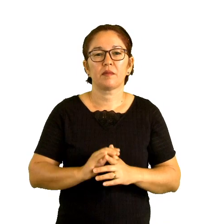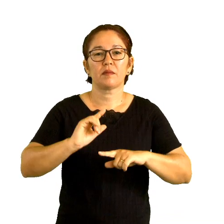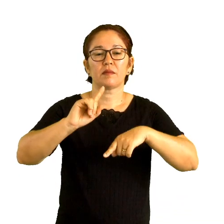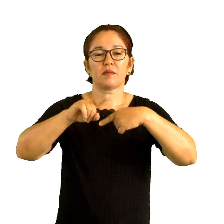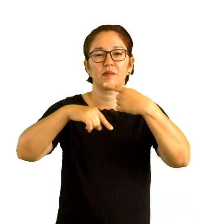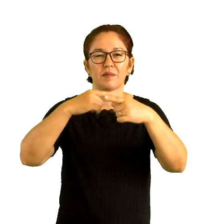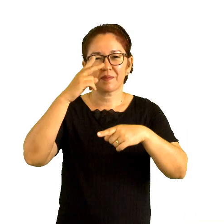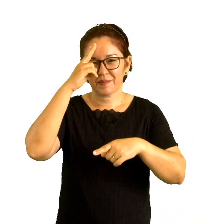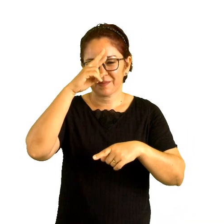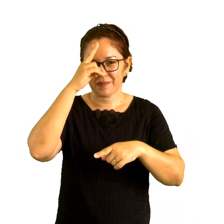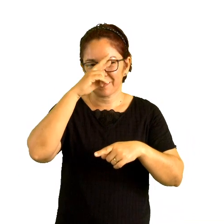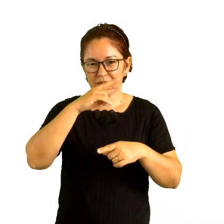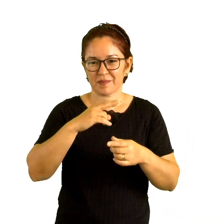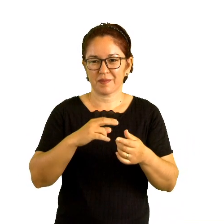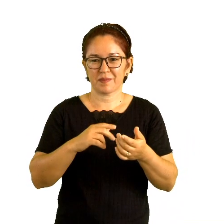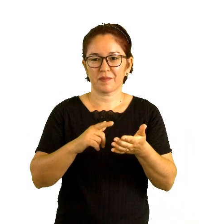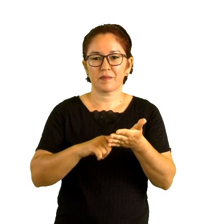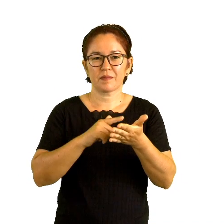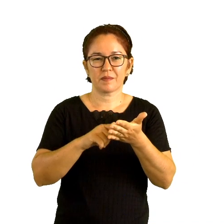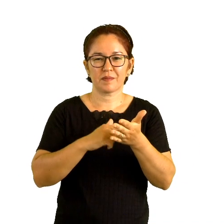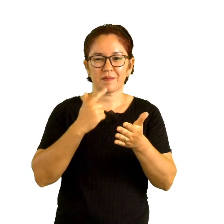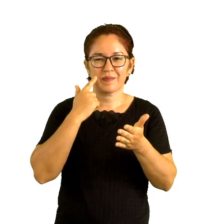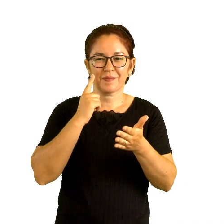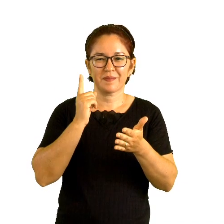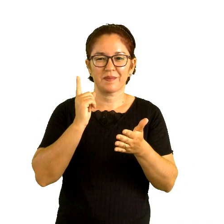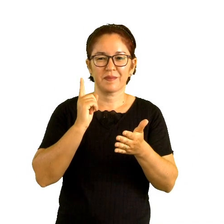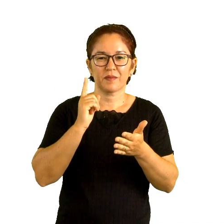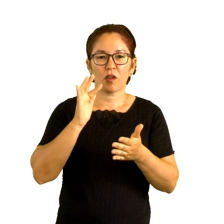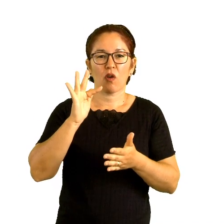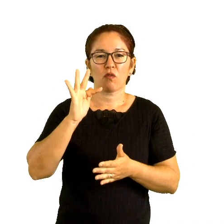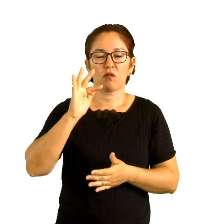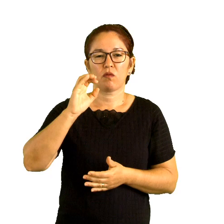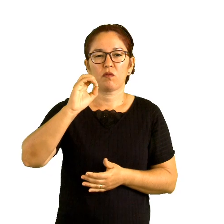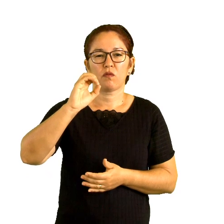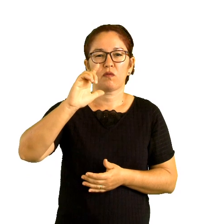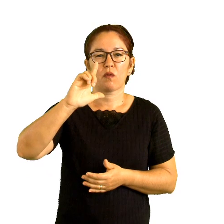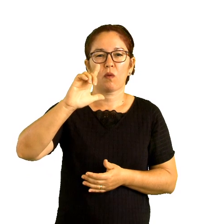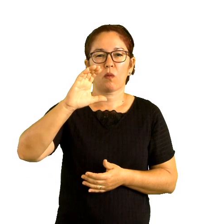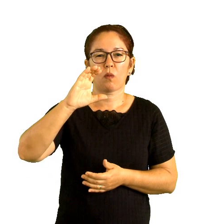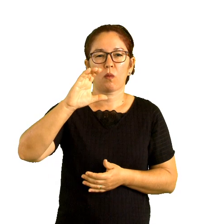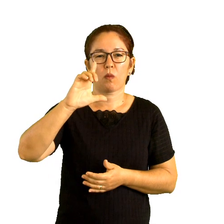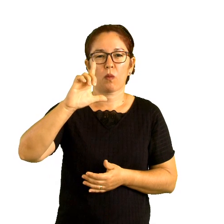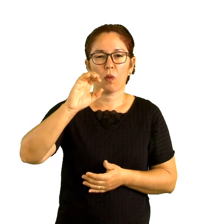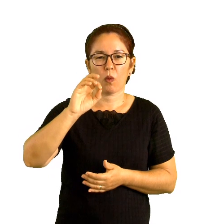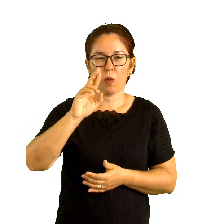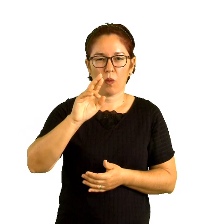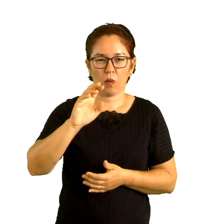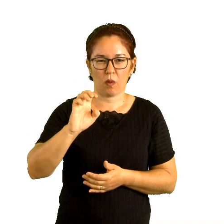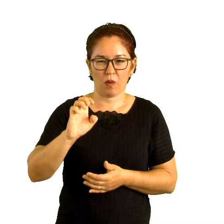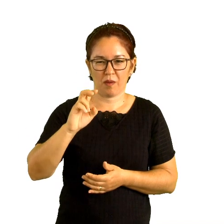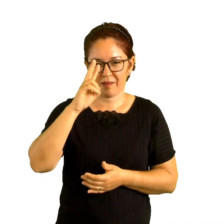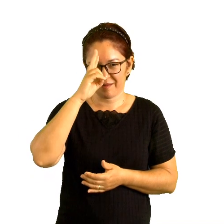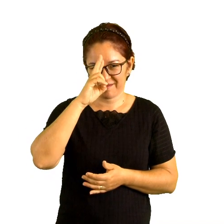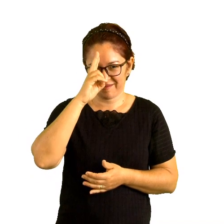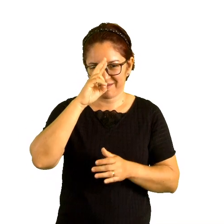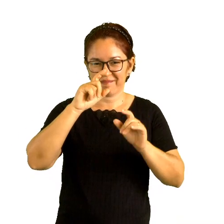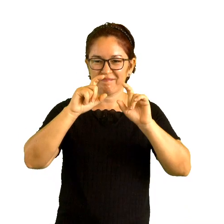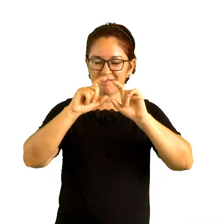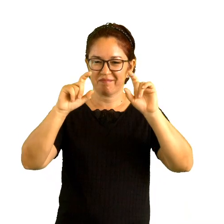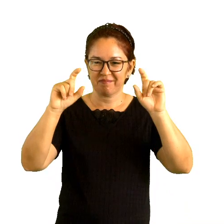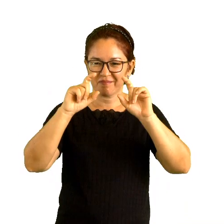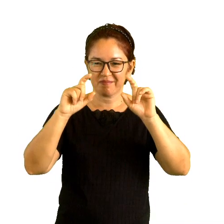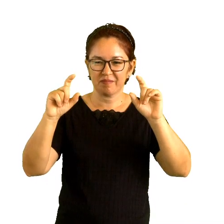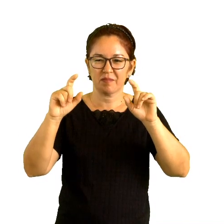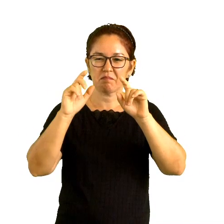nós trabalhamos sobre o folclore. Por meio eu apresentei a revistinha em quadrinho, que falava do tema folclore,